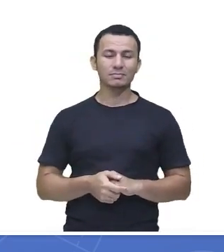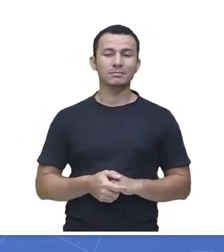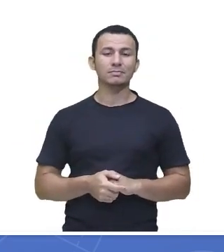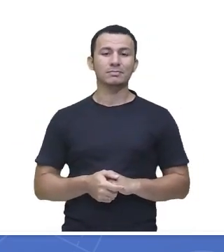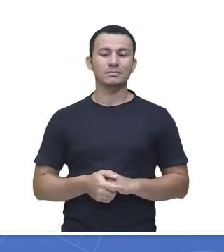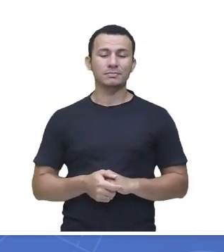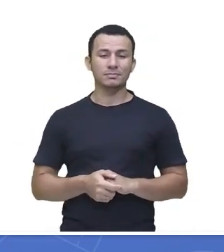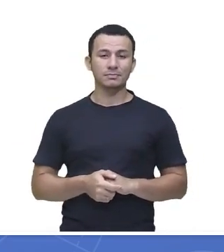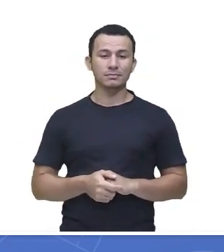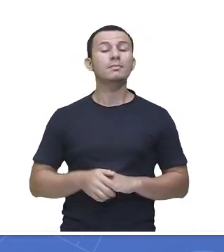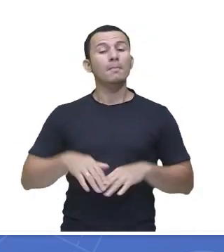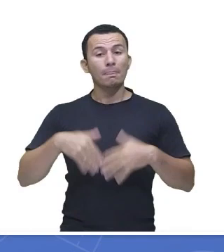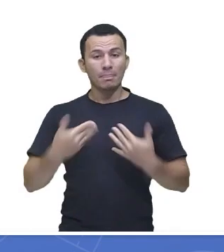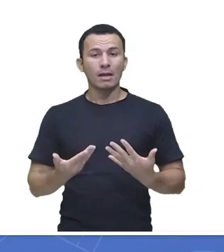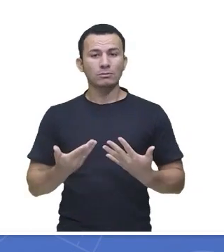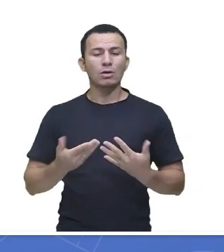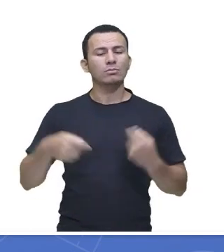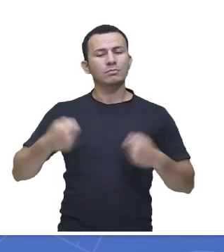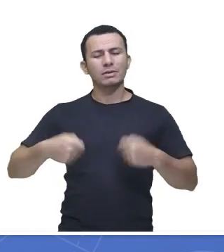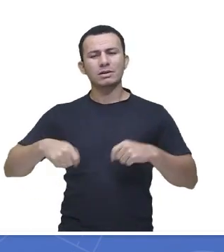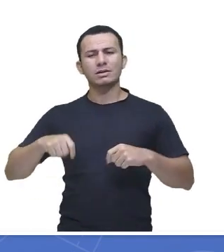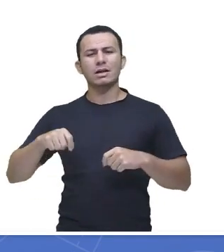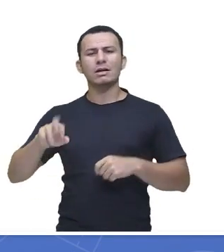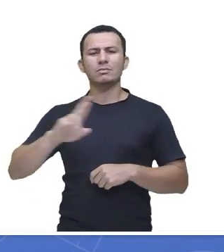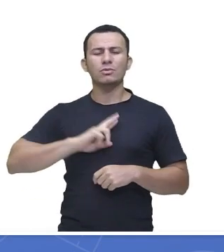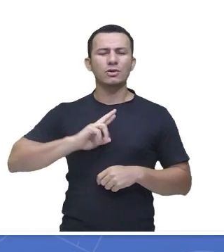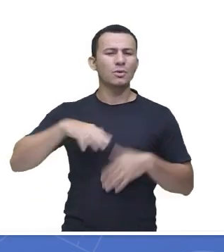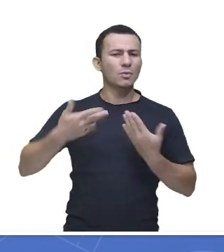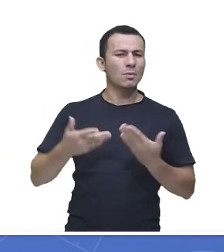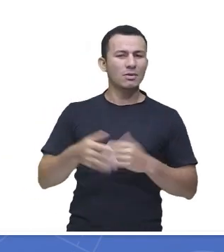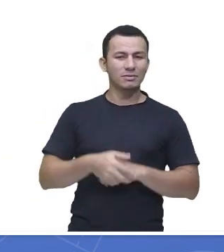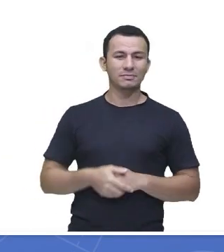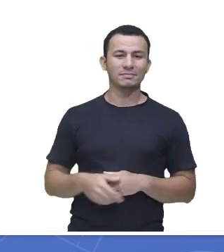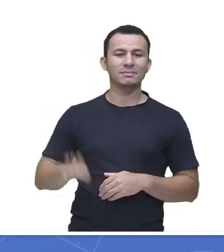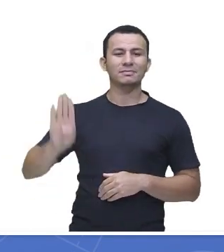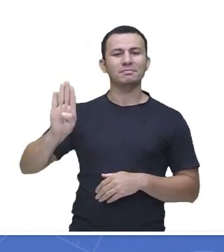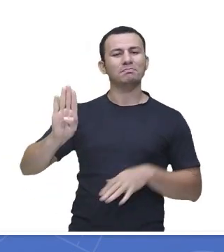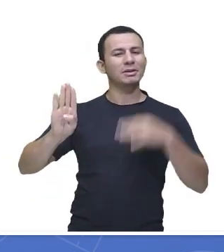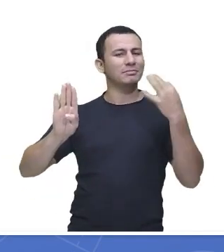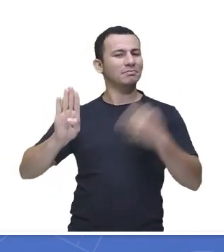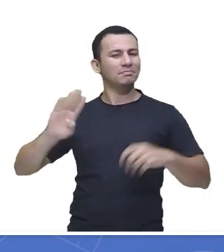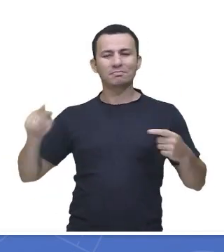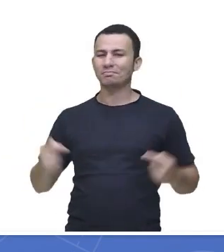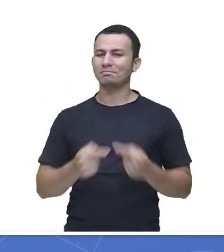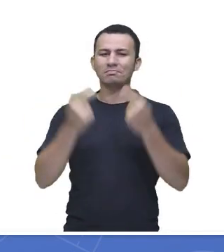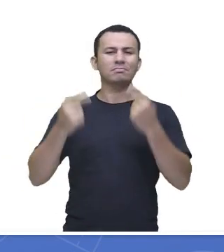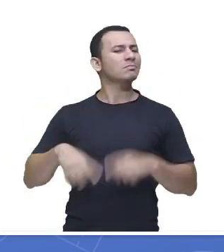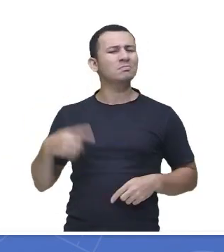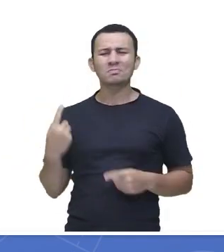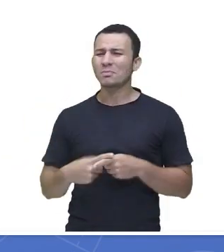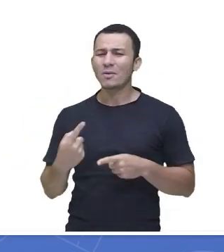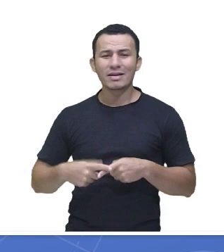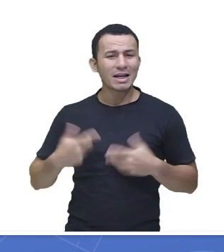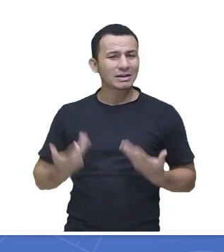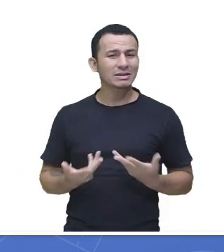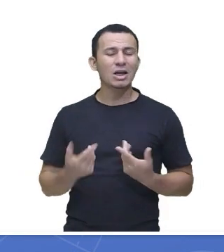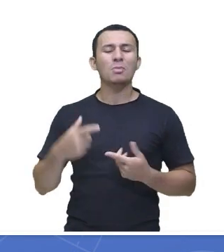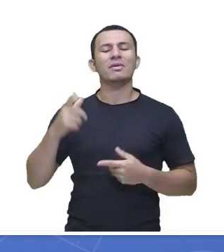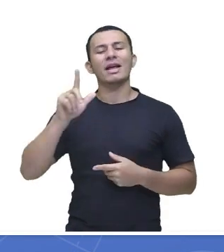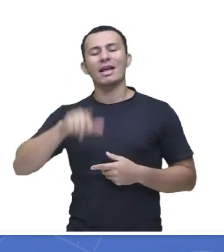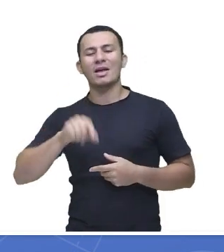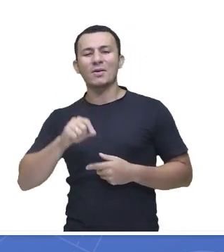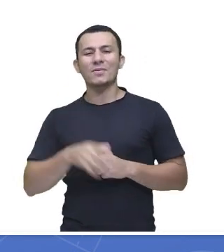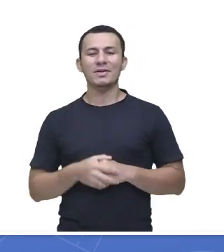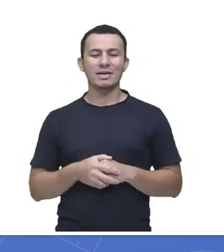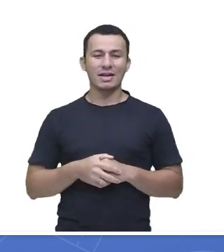bom? Então, gente, deveríamos marcar a alternativa B, porque contraria a marcação